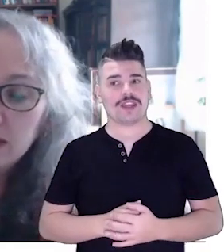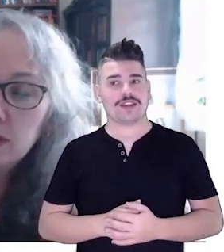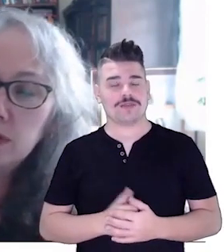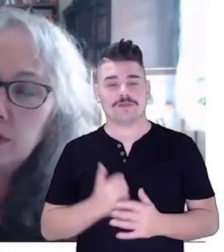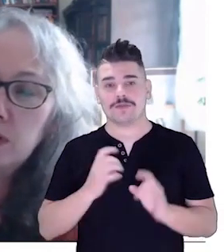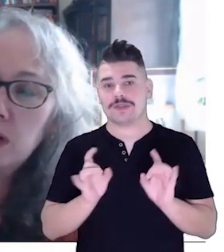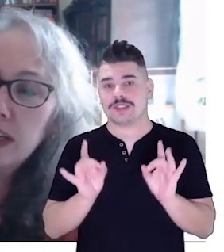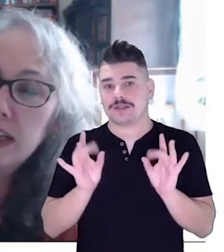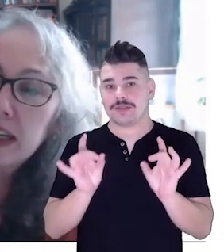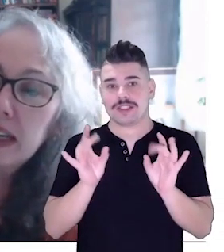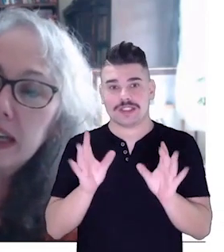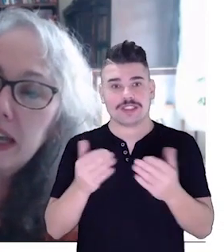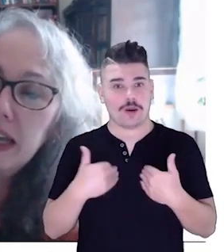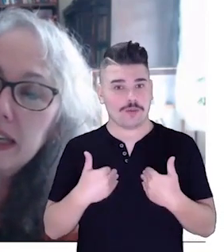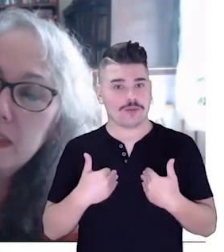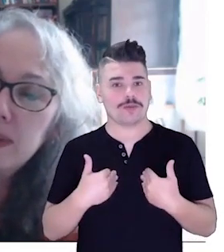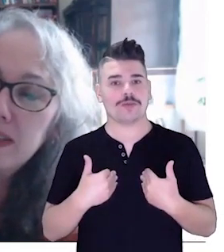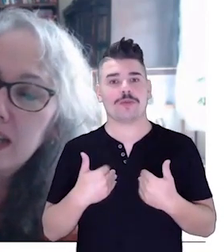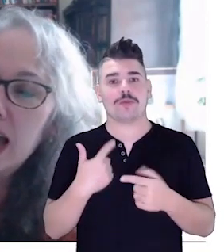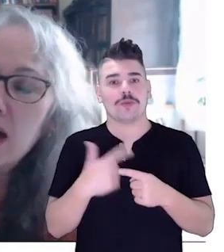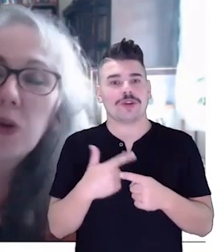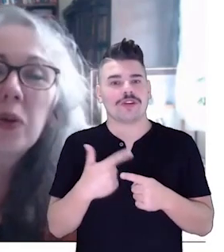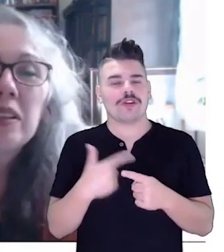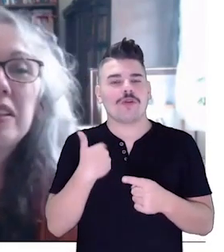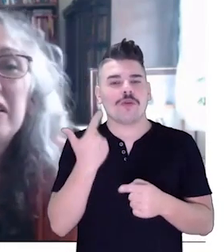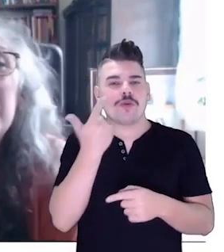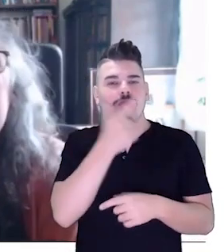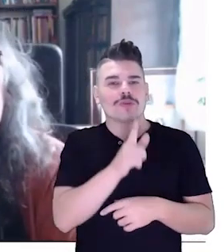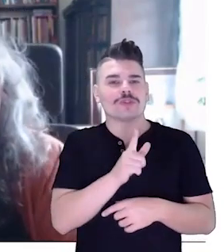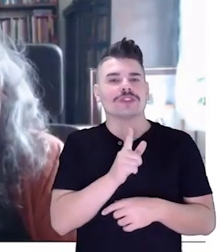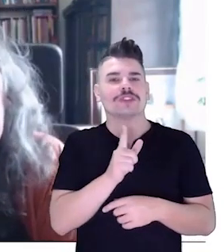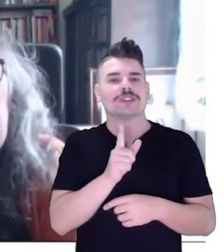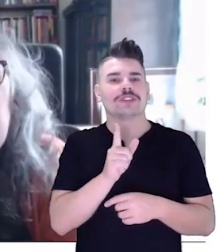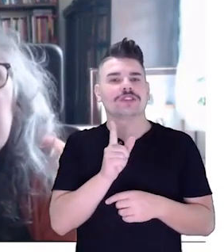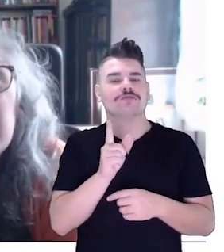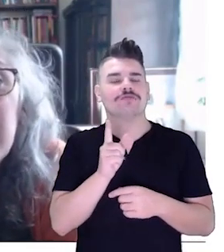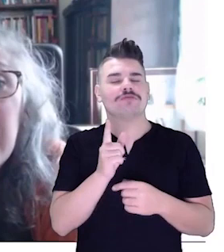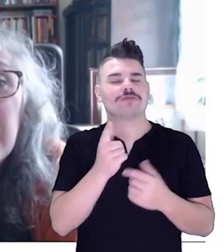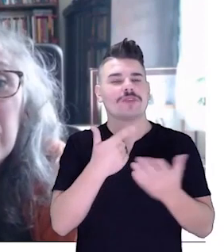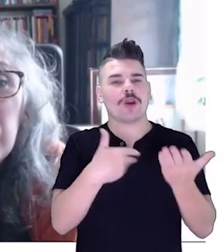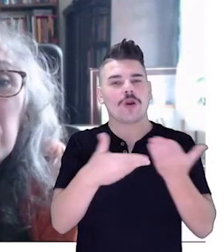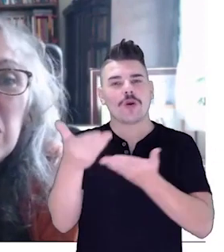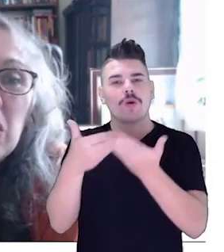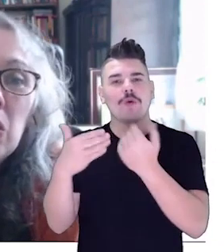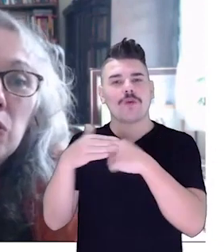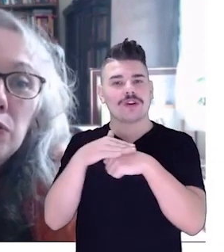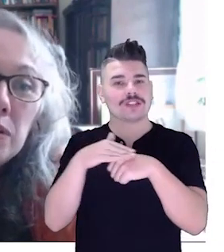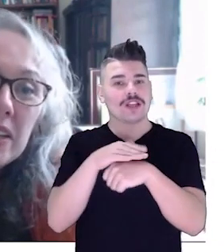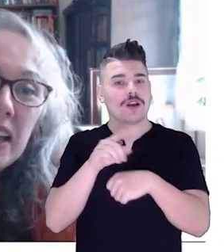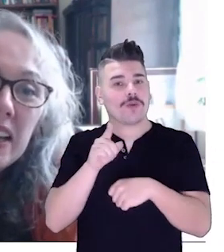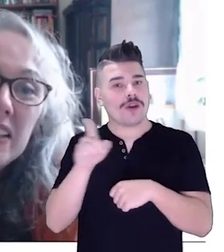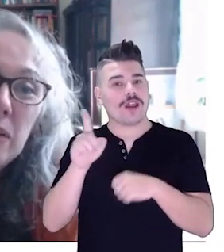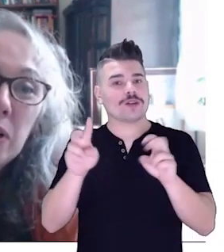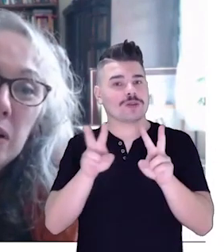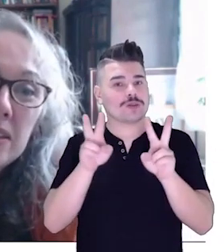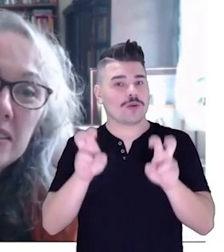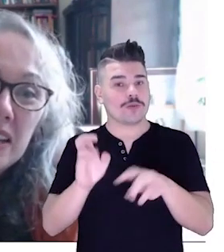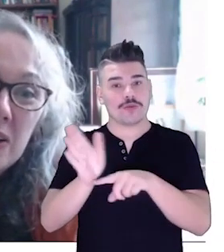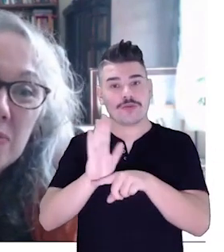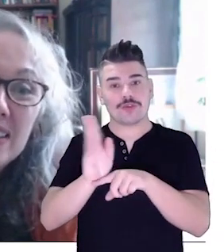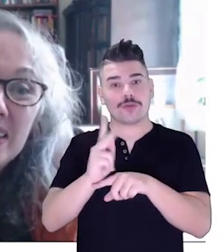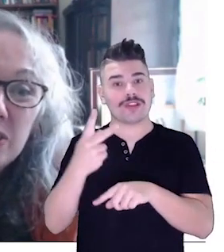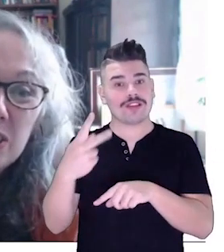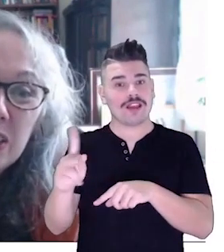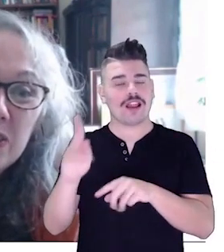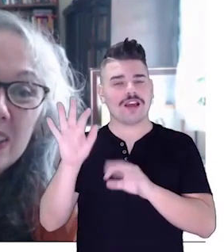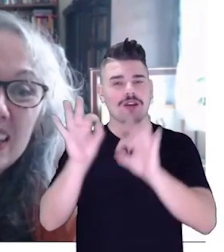o quanto foi especial ter acessado o filme dela, que está na